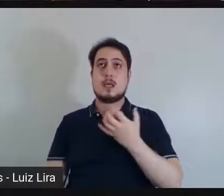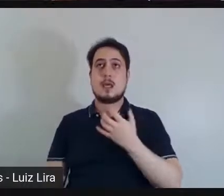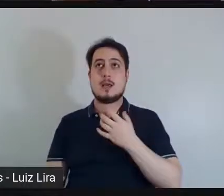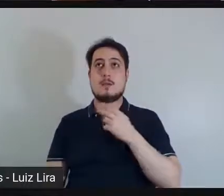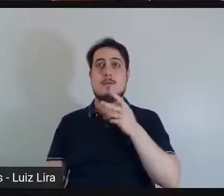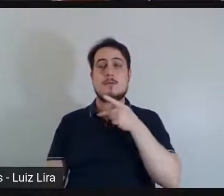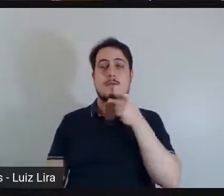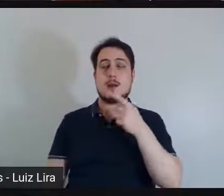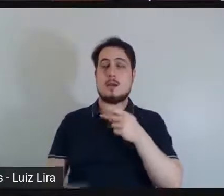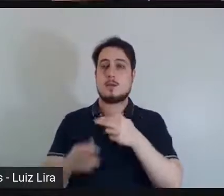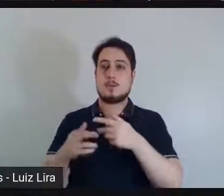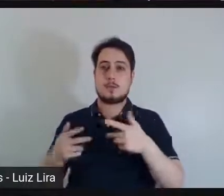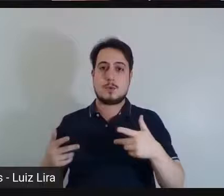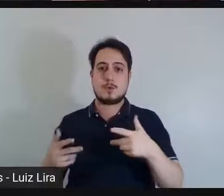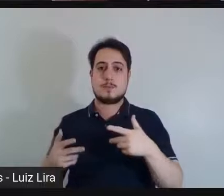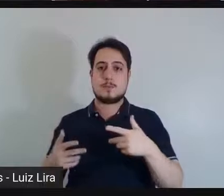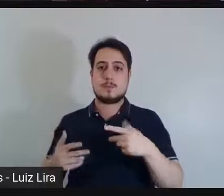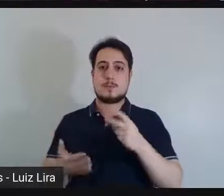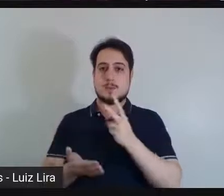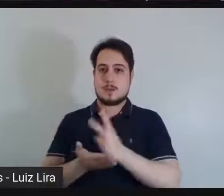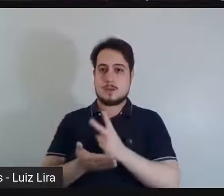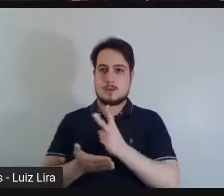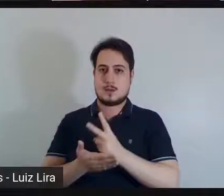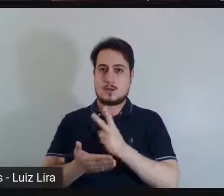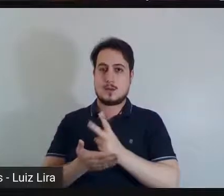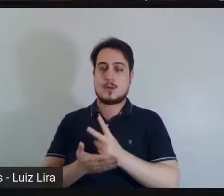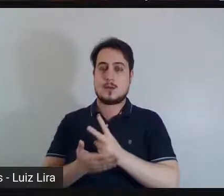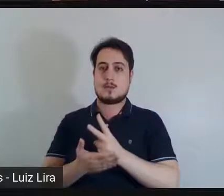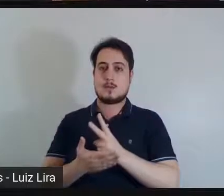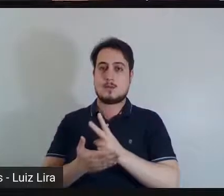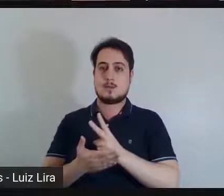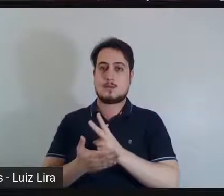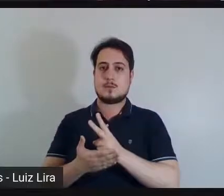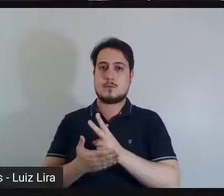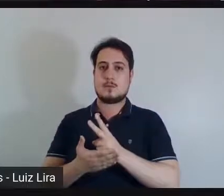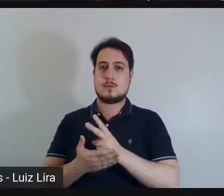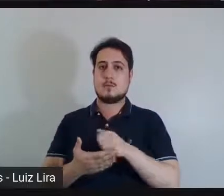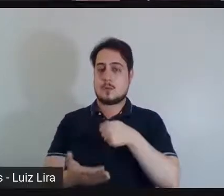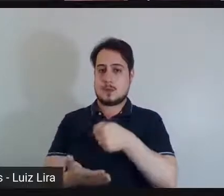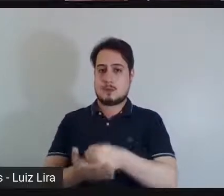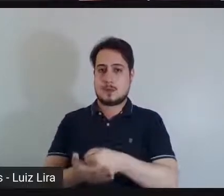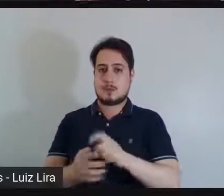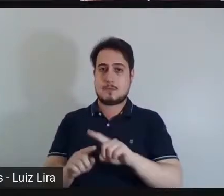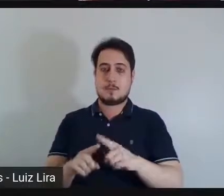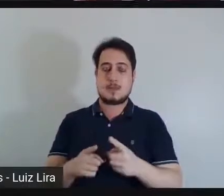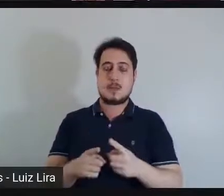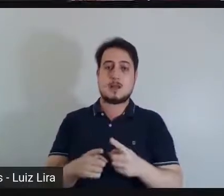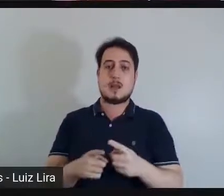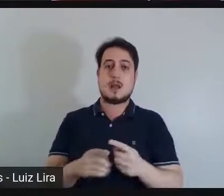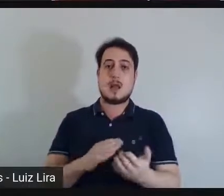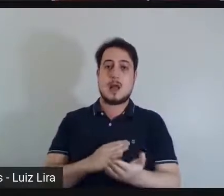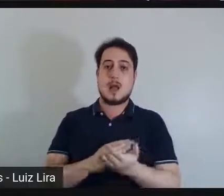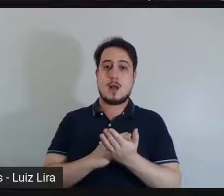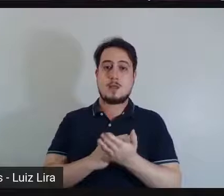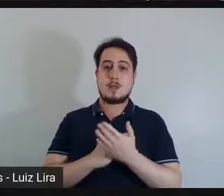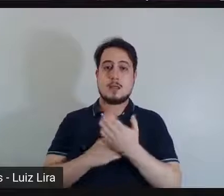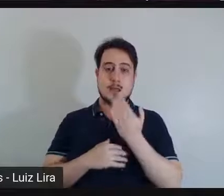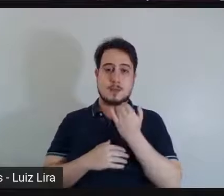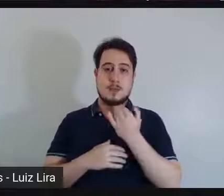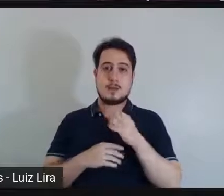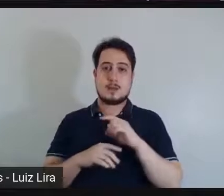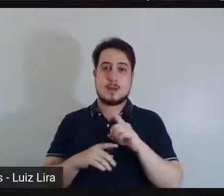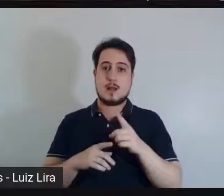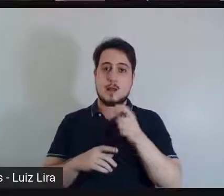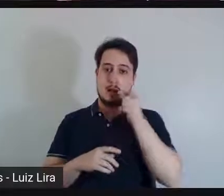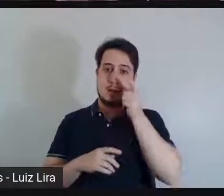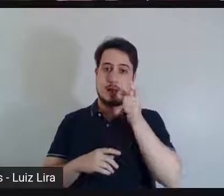coisa, a manutenção do pagamento do auxílio alimentação, ela se faz interessante. Agora, quem